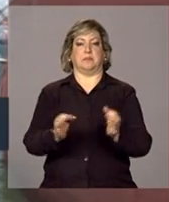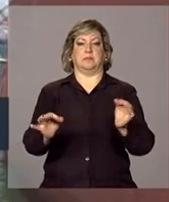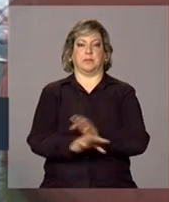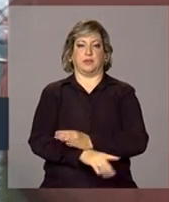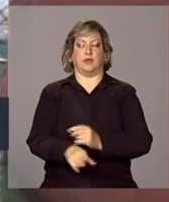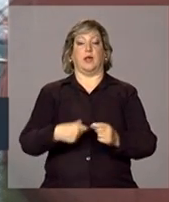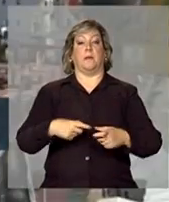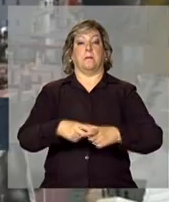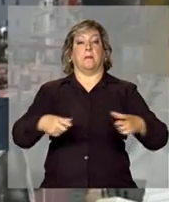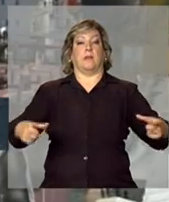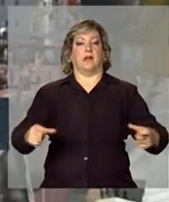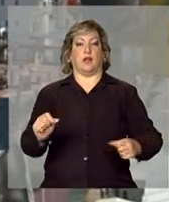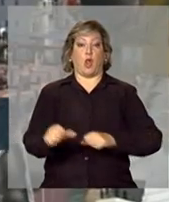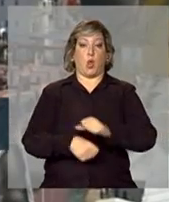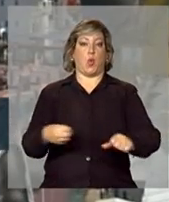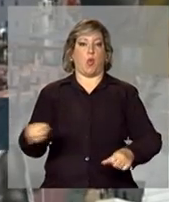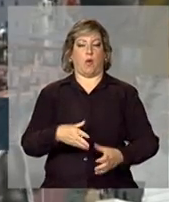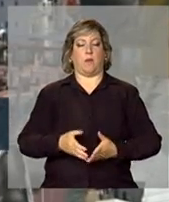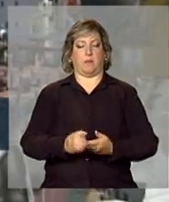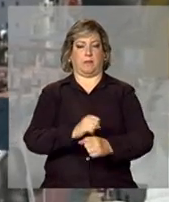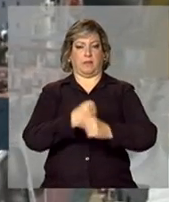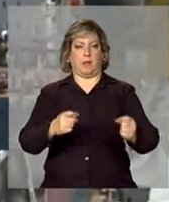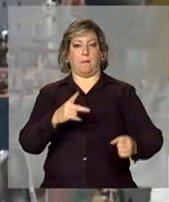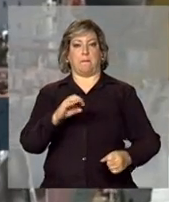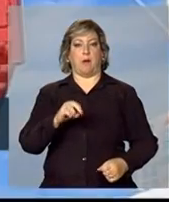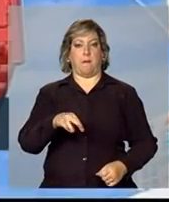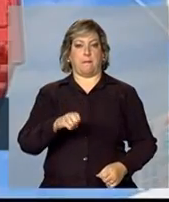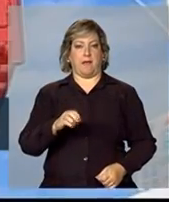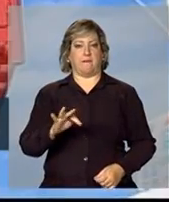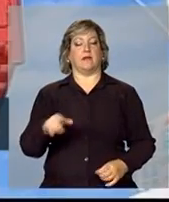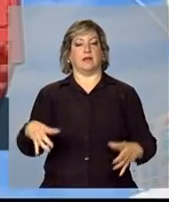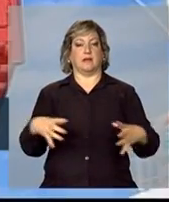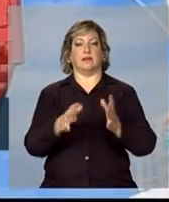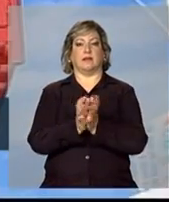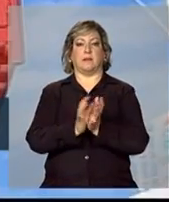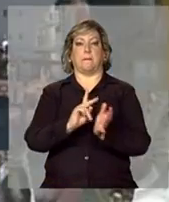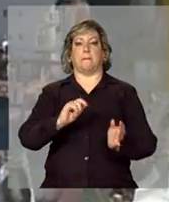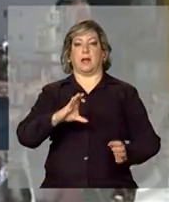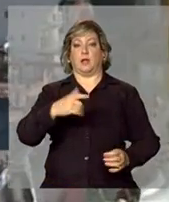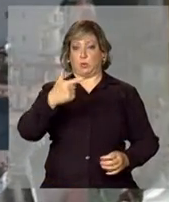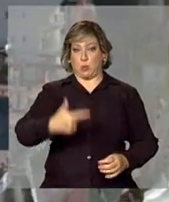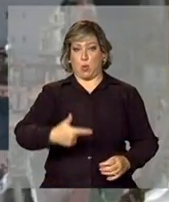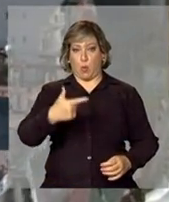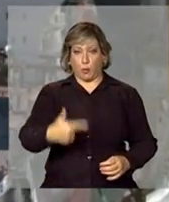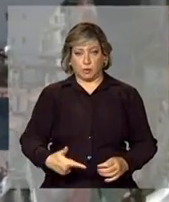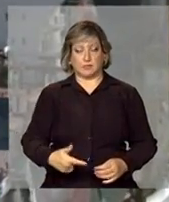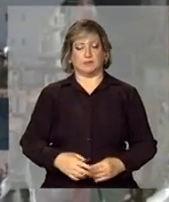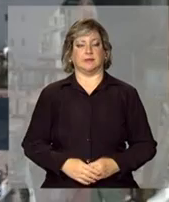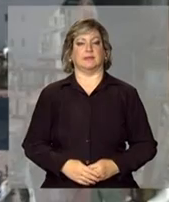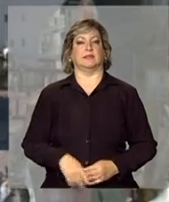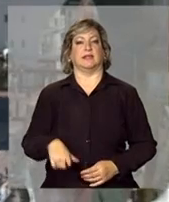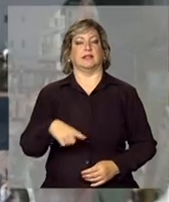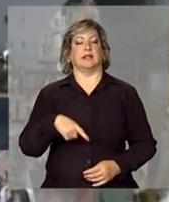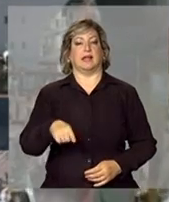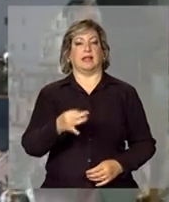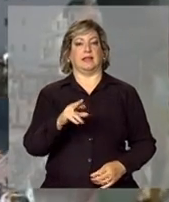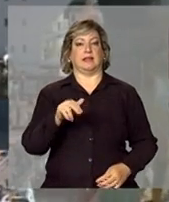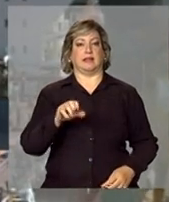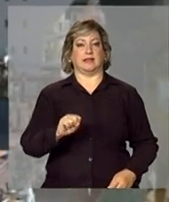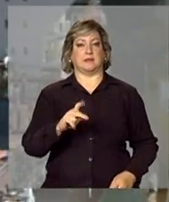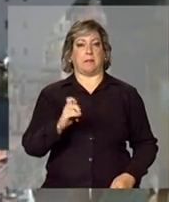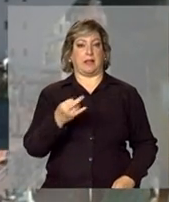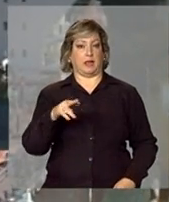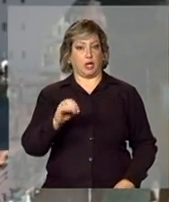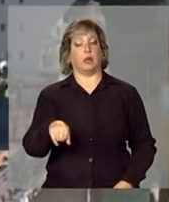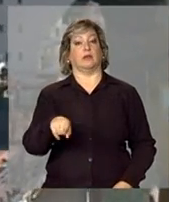frota o promef que faz parte do PAC 2 o programa de aceleração do crescimento A Transpetro é um